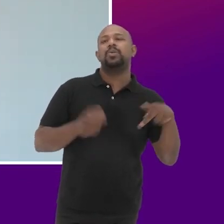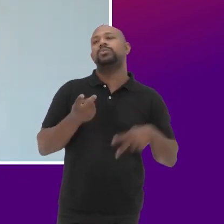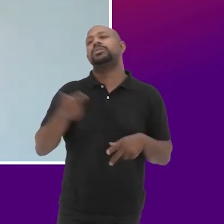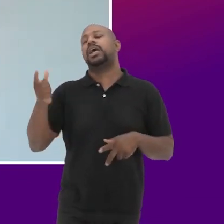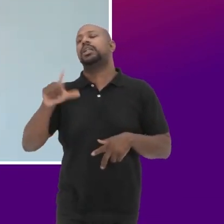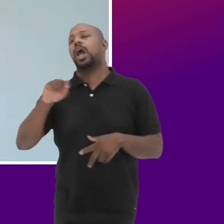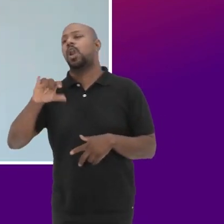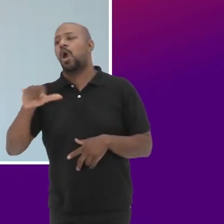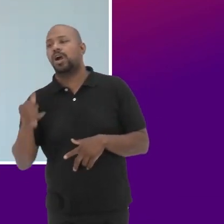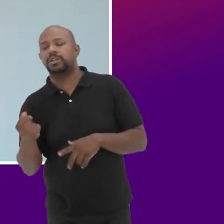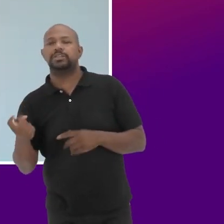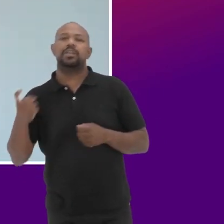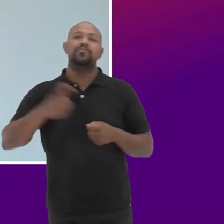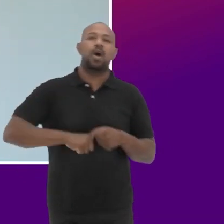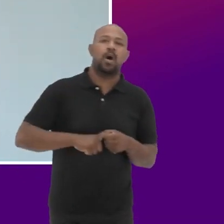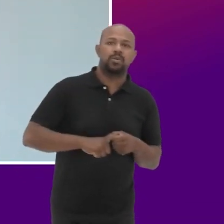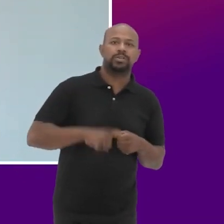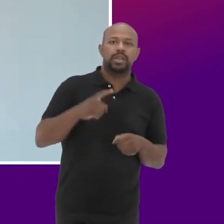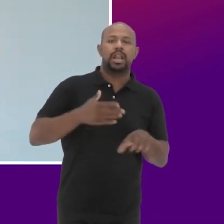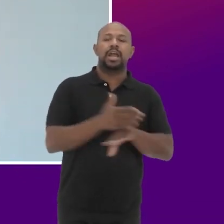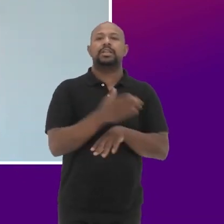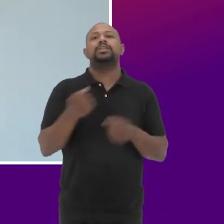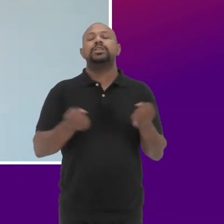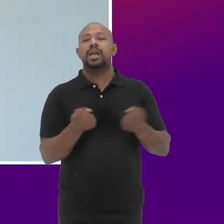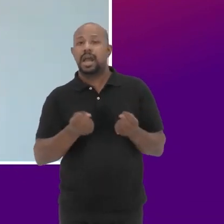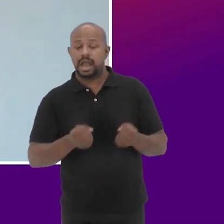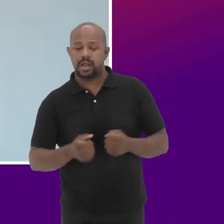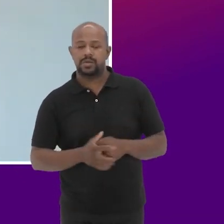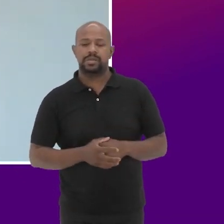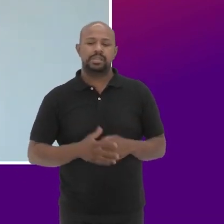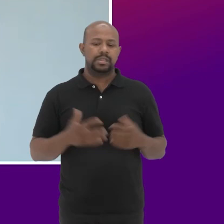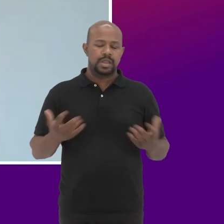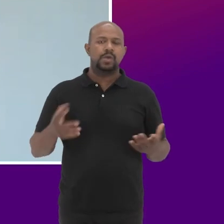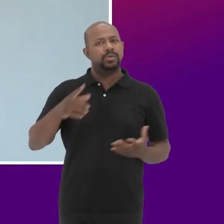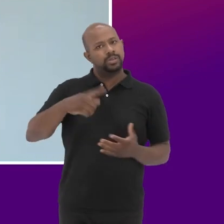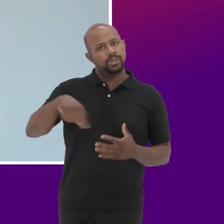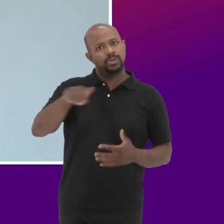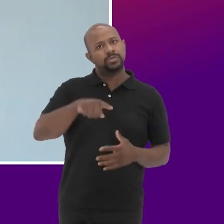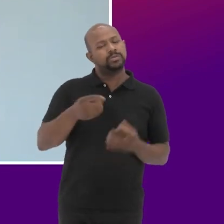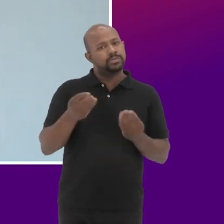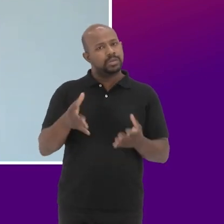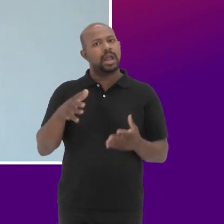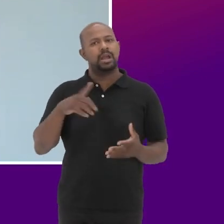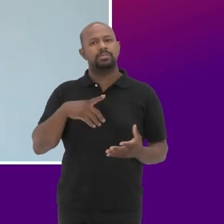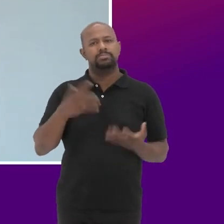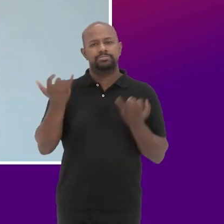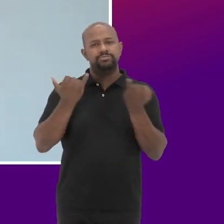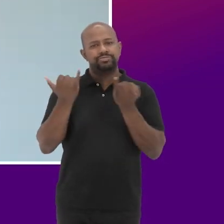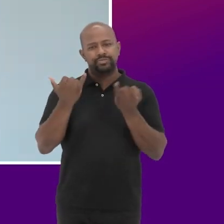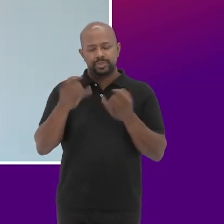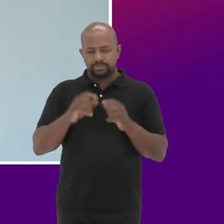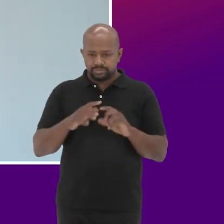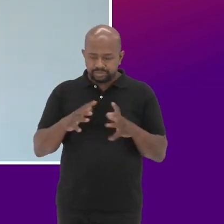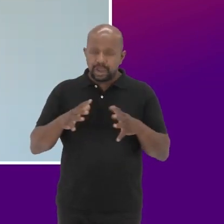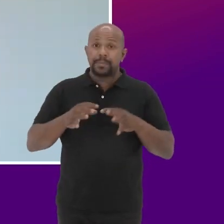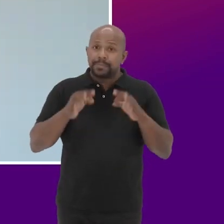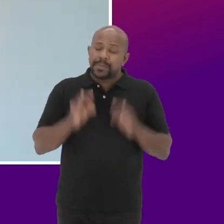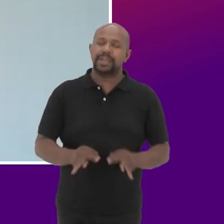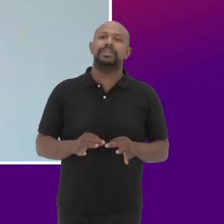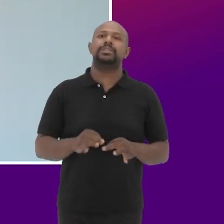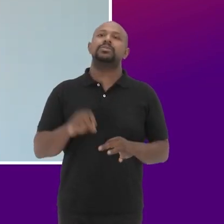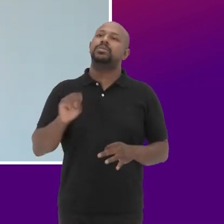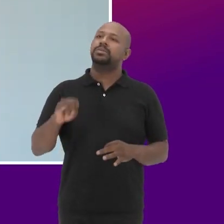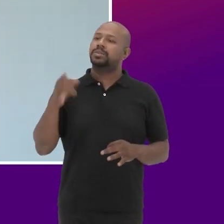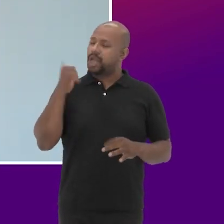do estabelecimento, volta, o momento que ela entra de carro, né? Então isso gera um insumo muito